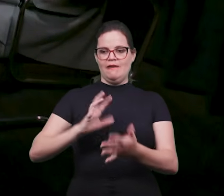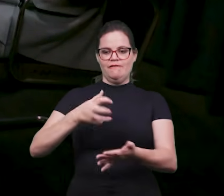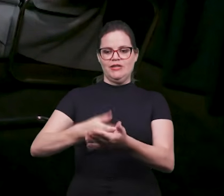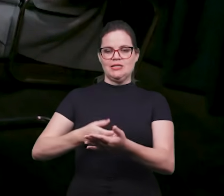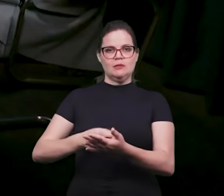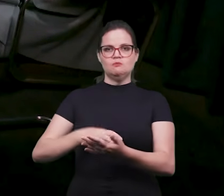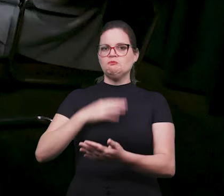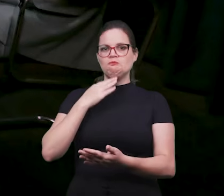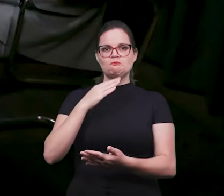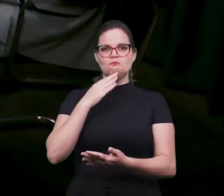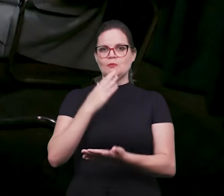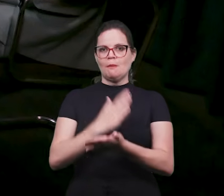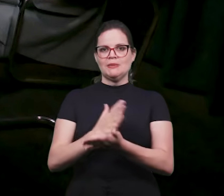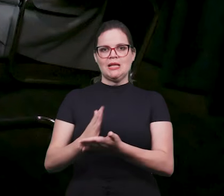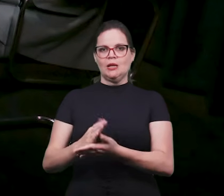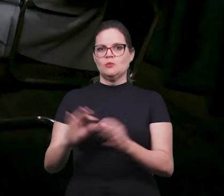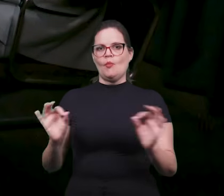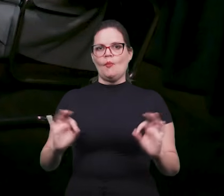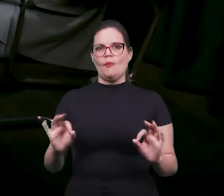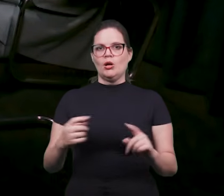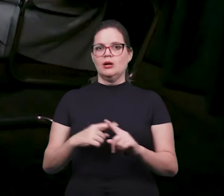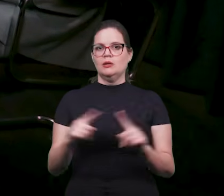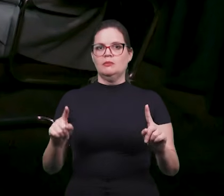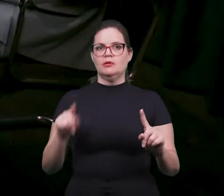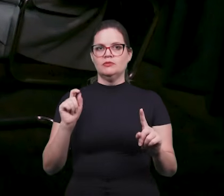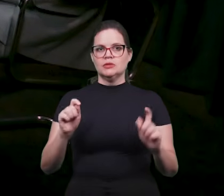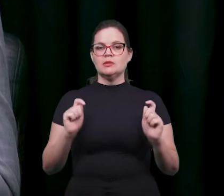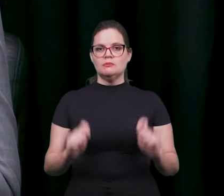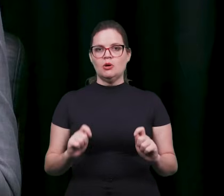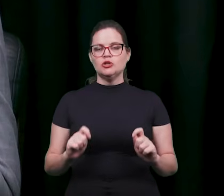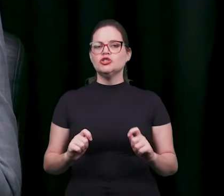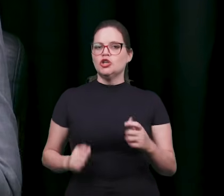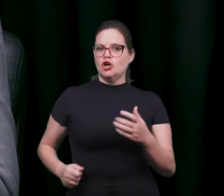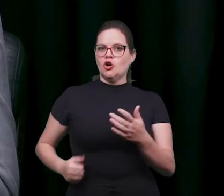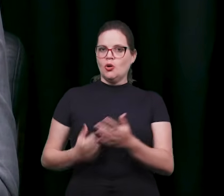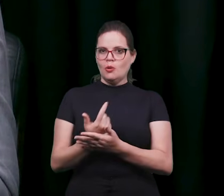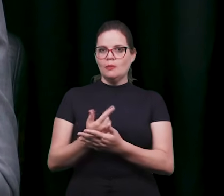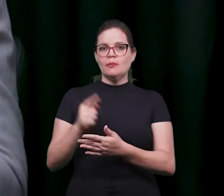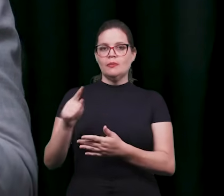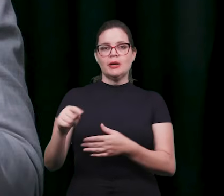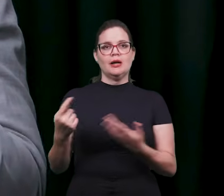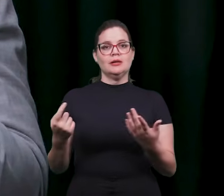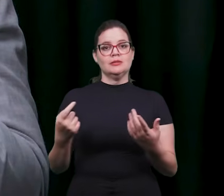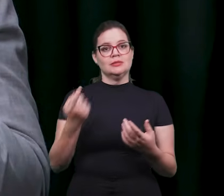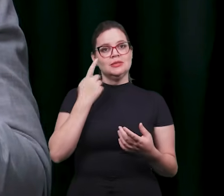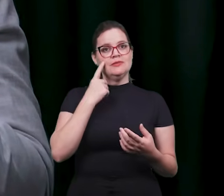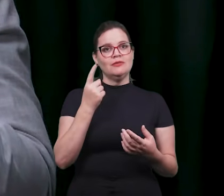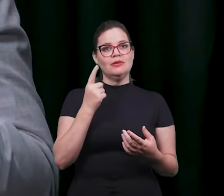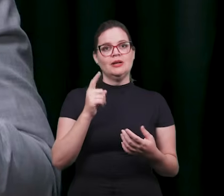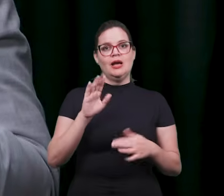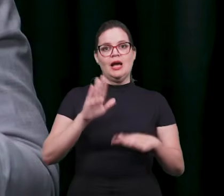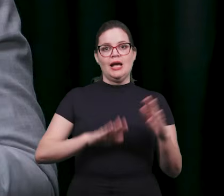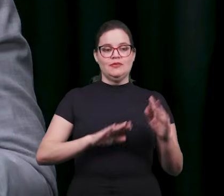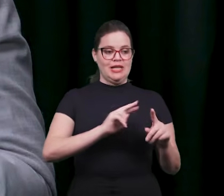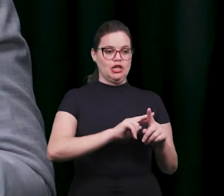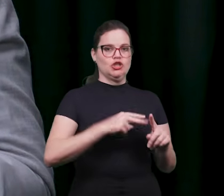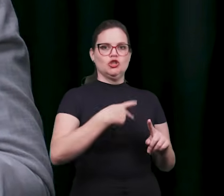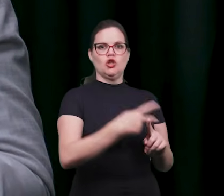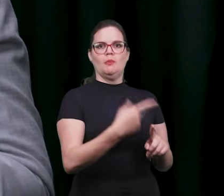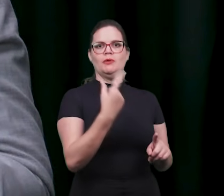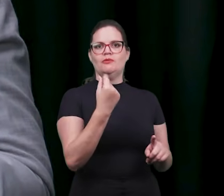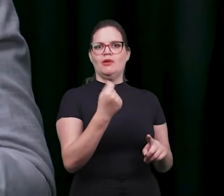à vista e nem parcelado, e você compra um apartamento, um equipamento onde você vai talvez dobrar o valor